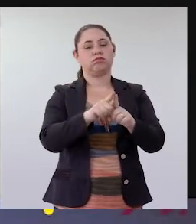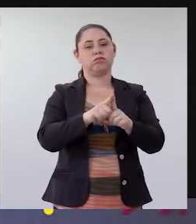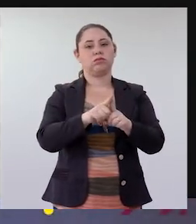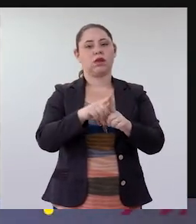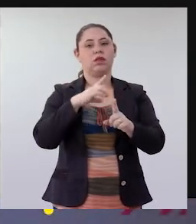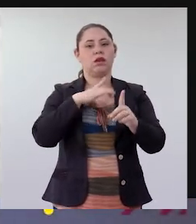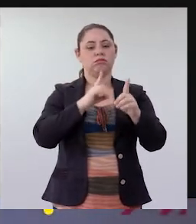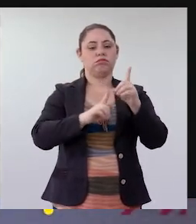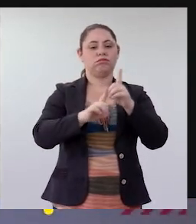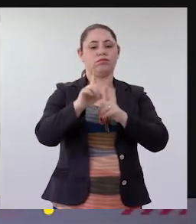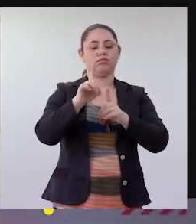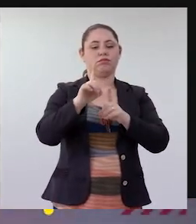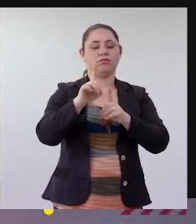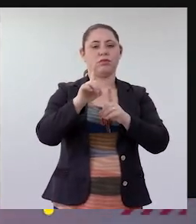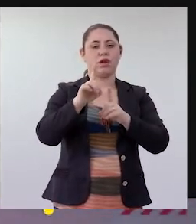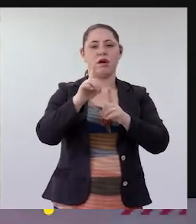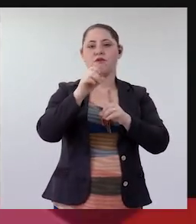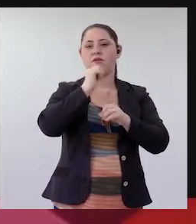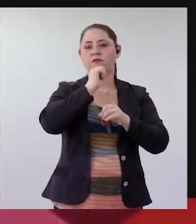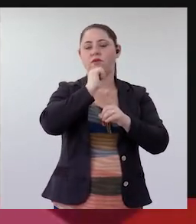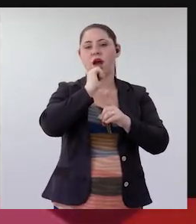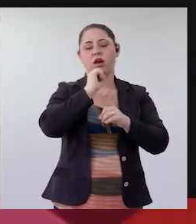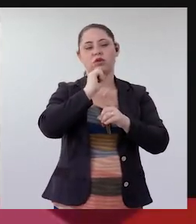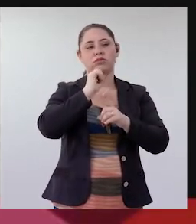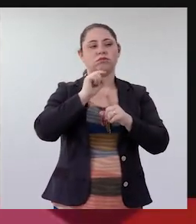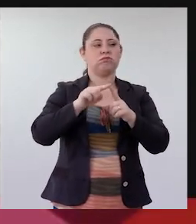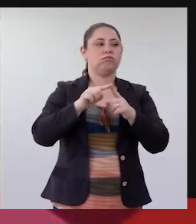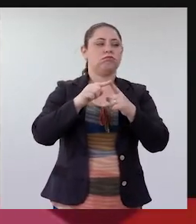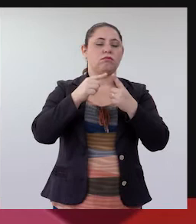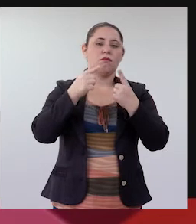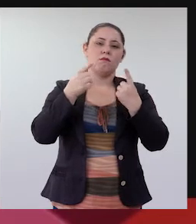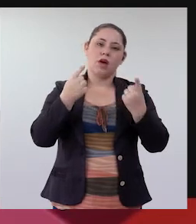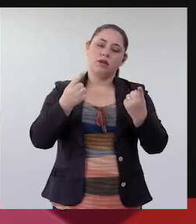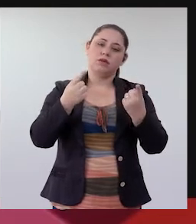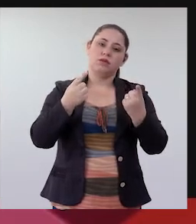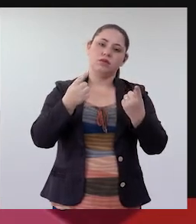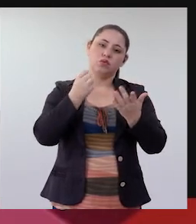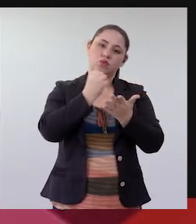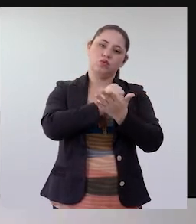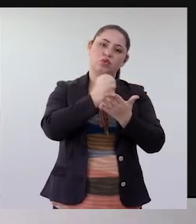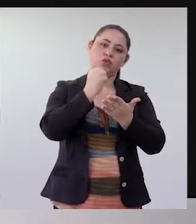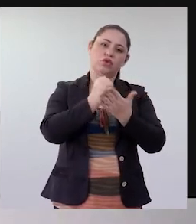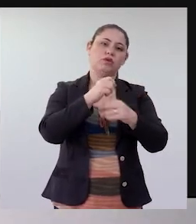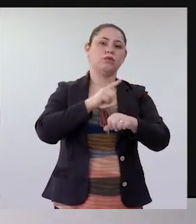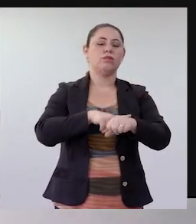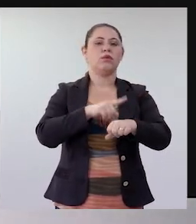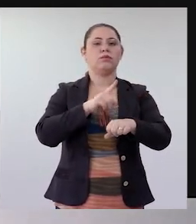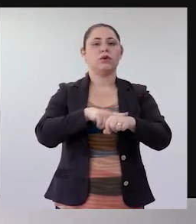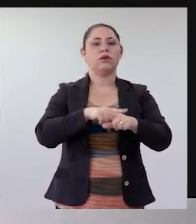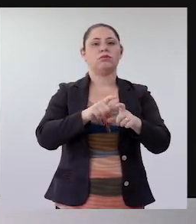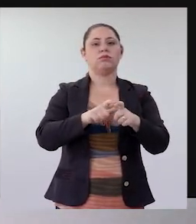está com dados um pouco defasados em relação ao censo, mas o registro é de que há um aumento